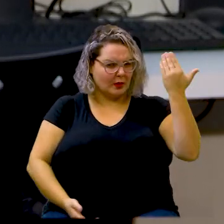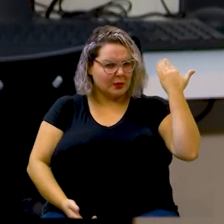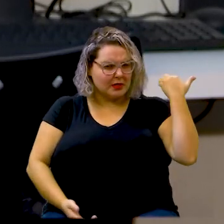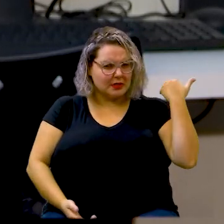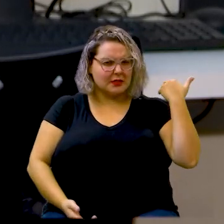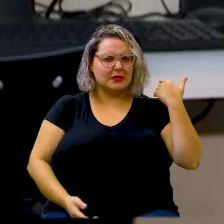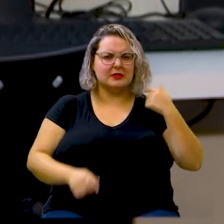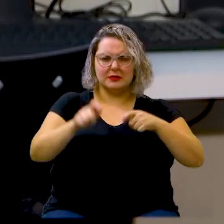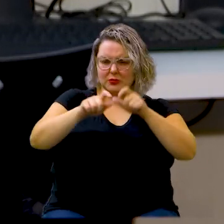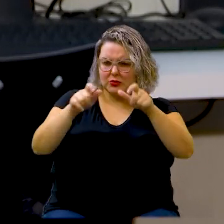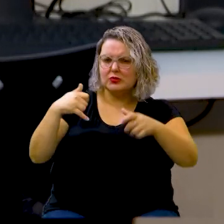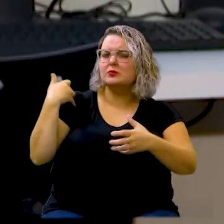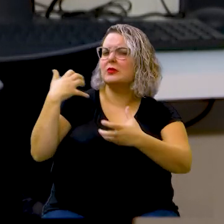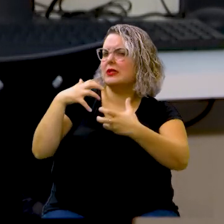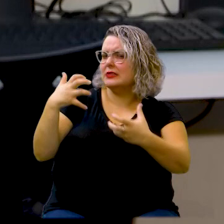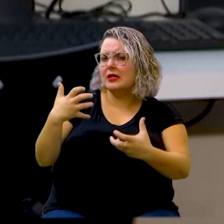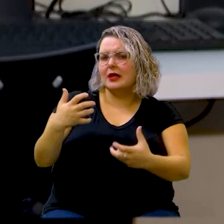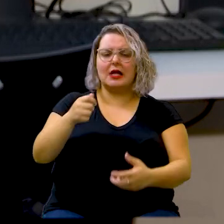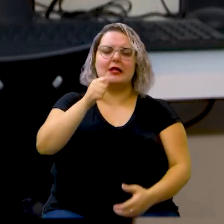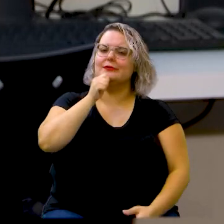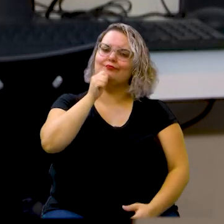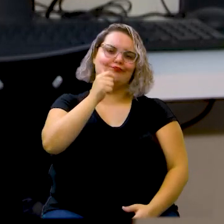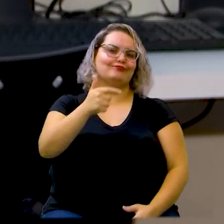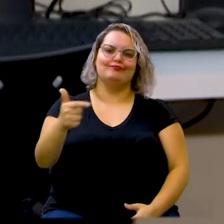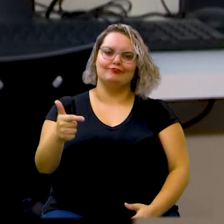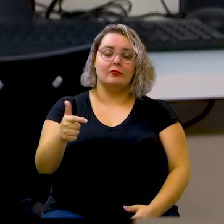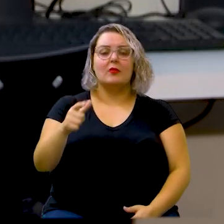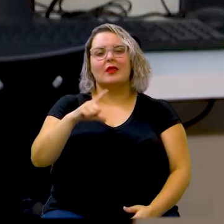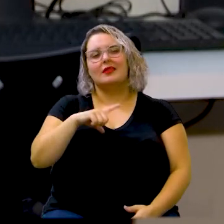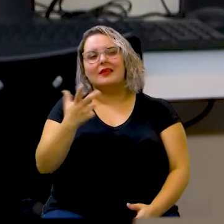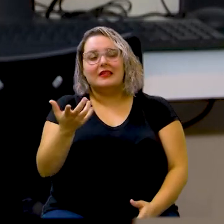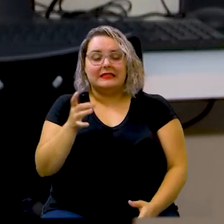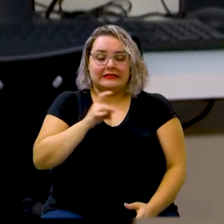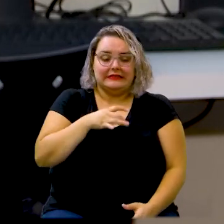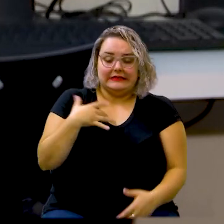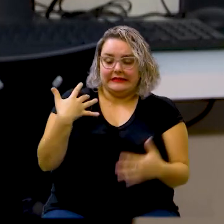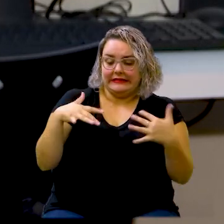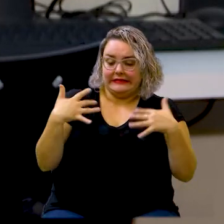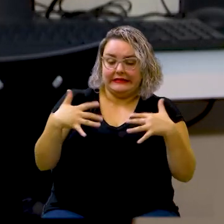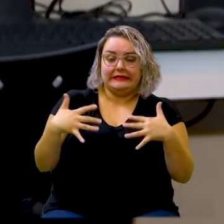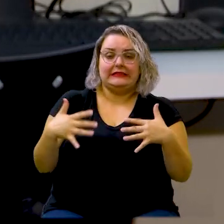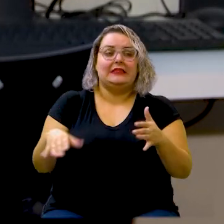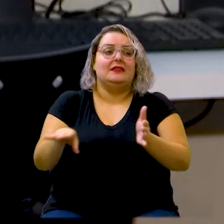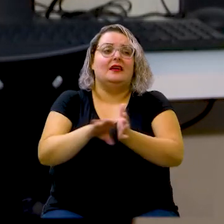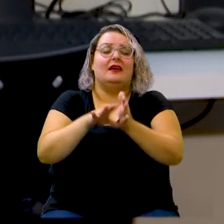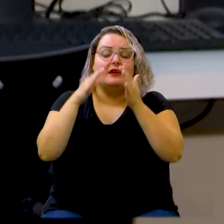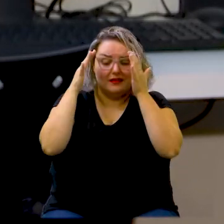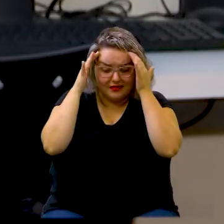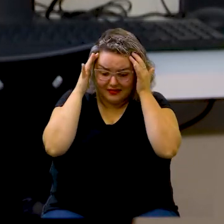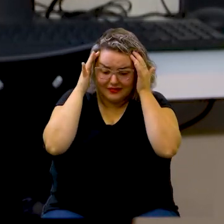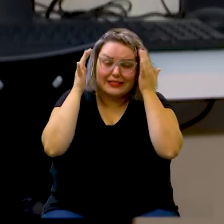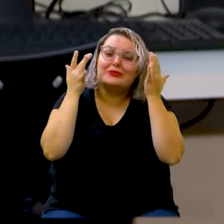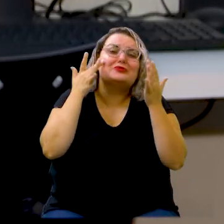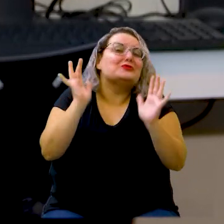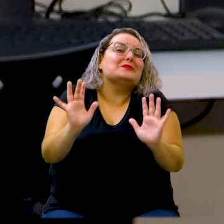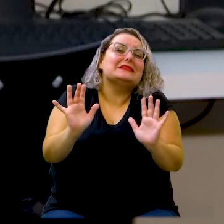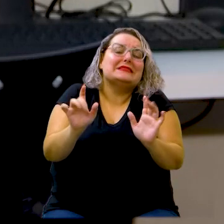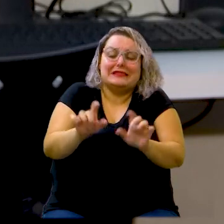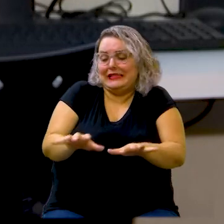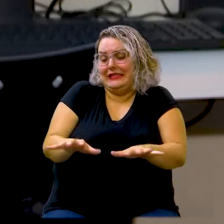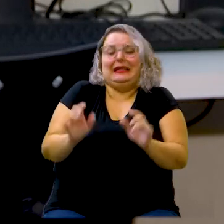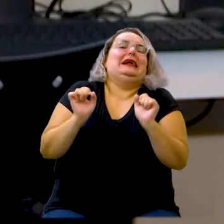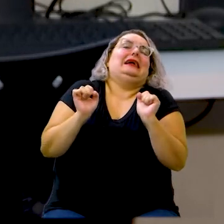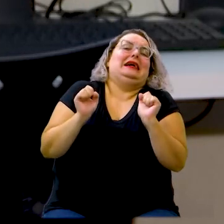mais velho, mais idoso, às vezes tem muito receio, né, chega aqui com medo mesmo de pegar no computador,